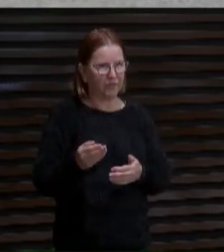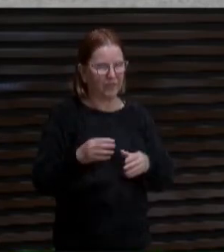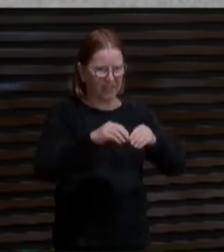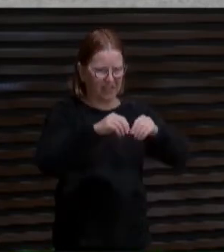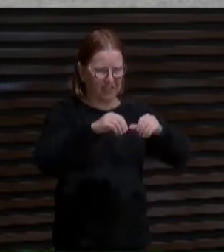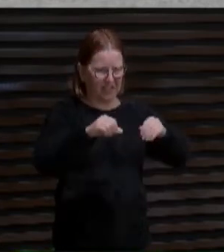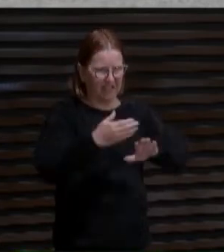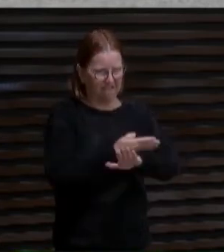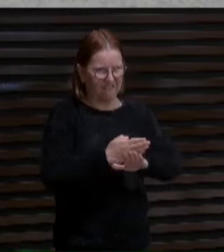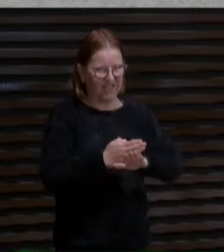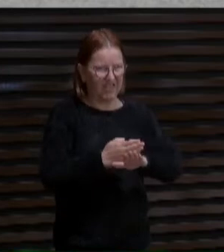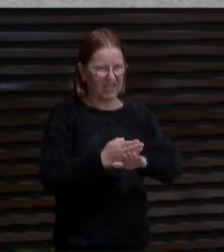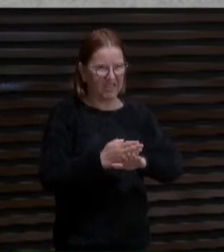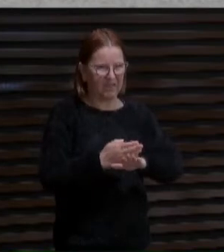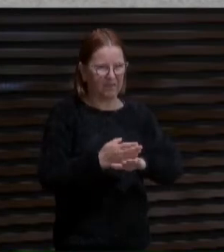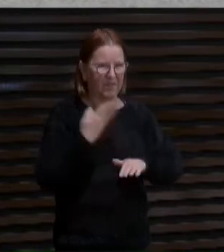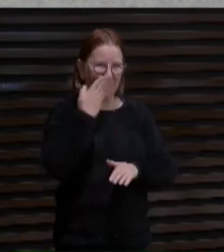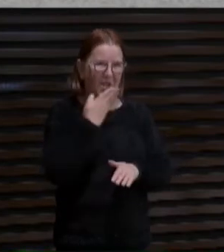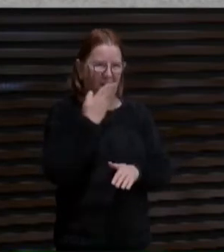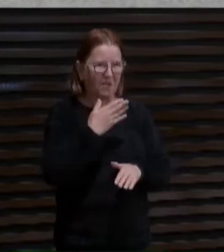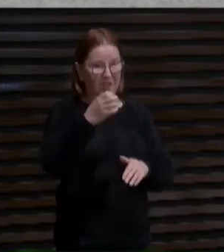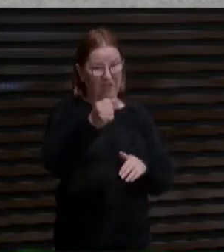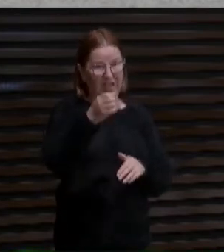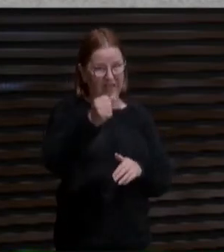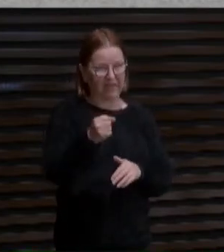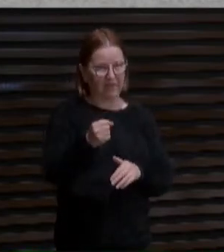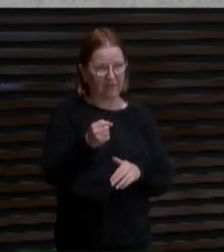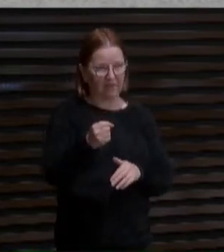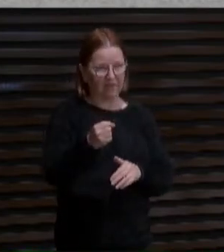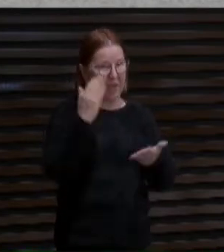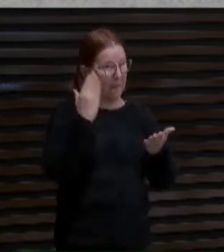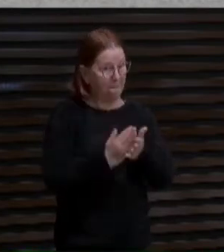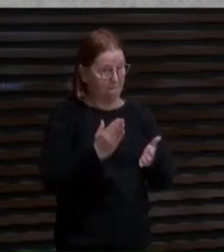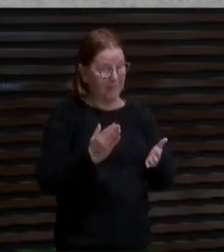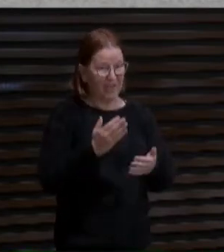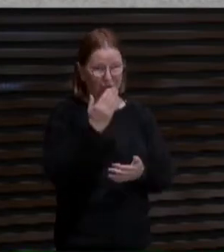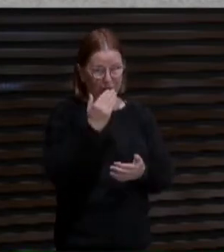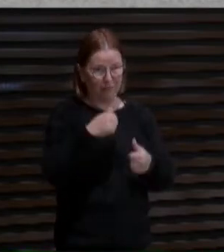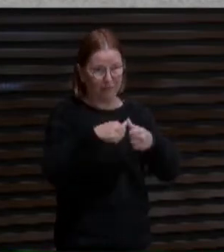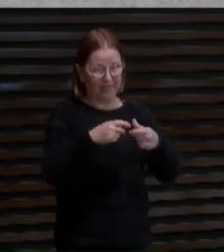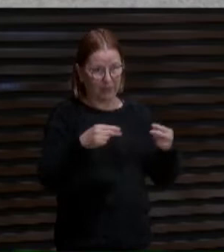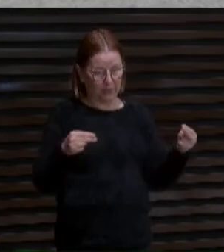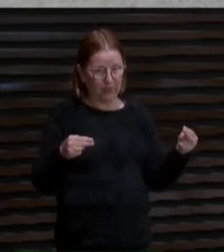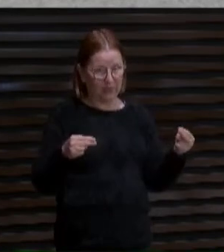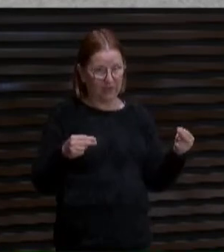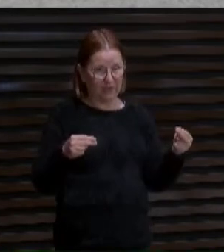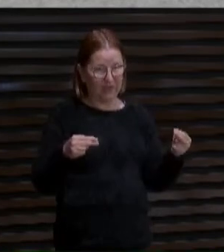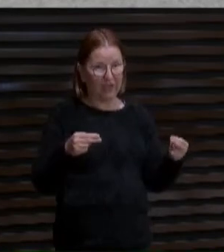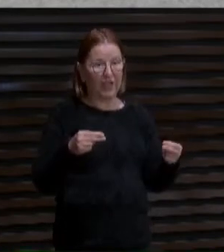o açúcar é o leite tira isso da sua vida 40% vai melhorar